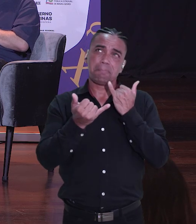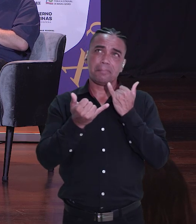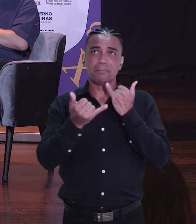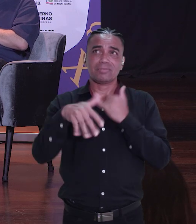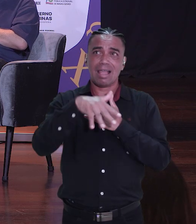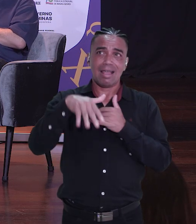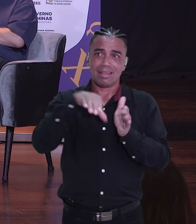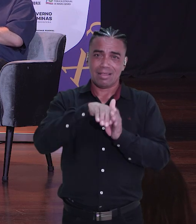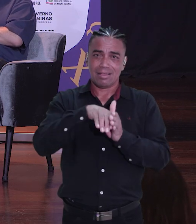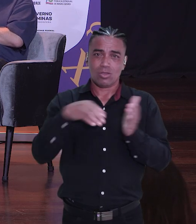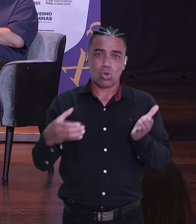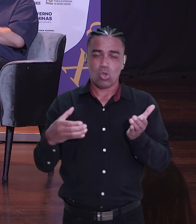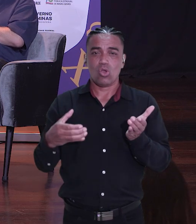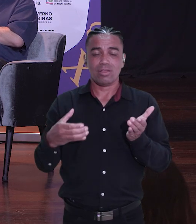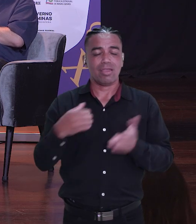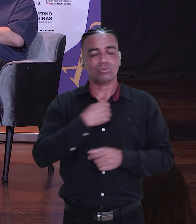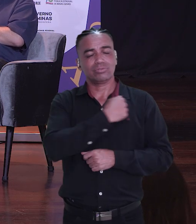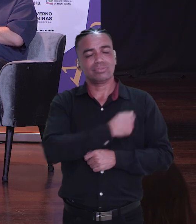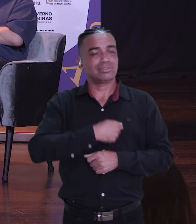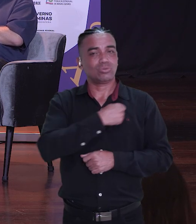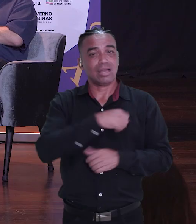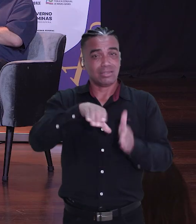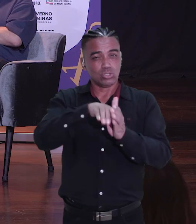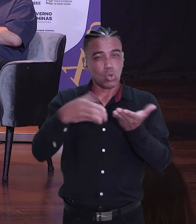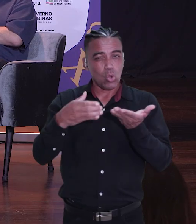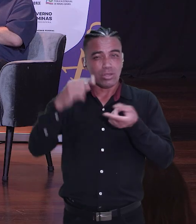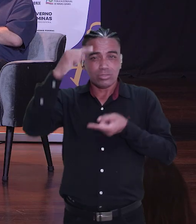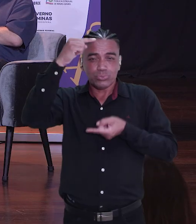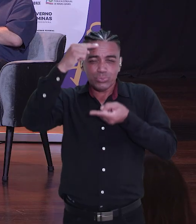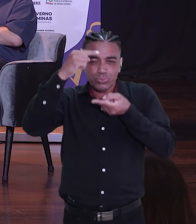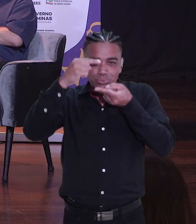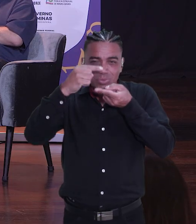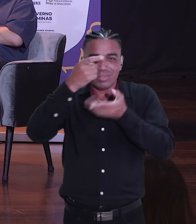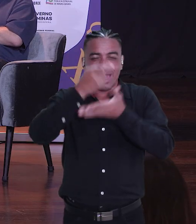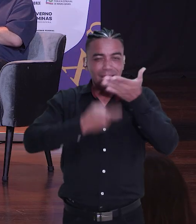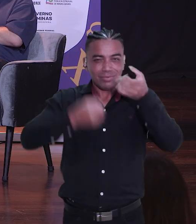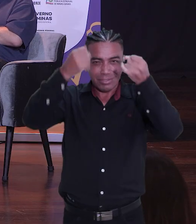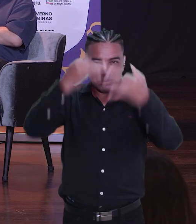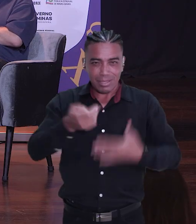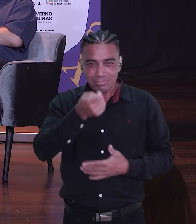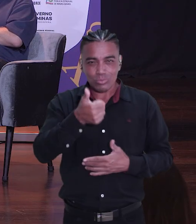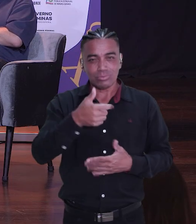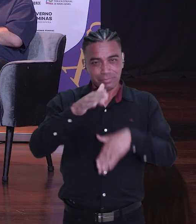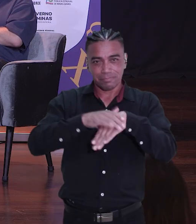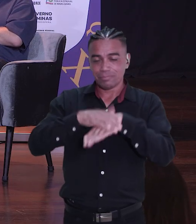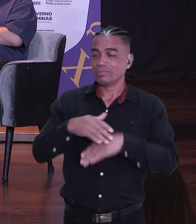parecida. E nesse campo da crônica, eu tenho muita saudade das suas crônicas pequenininhas. Queria que você falasse sobre